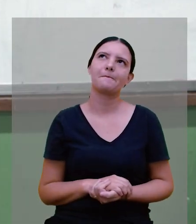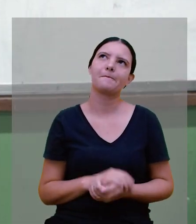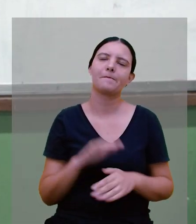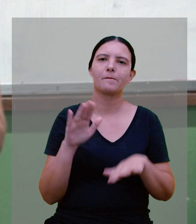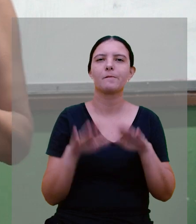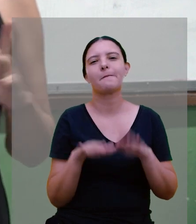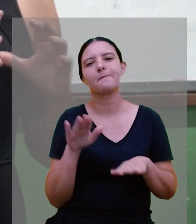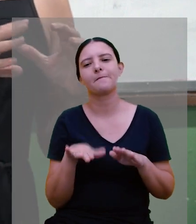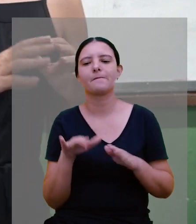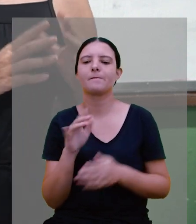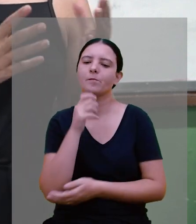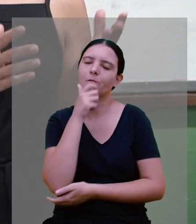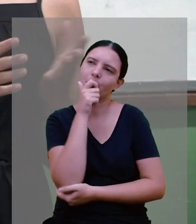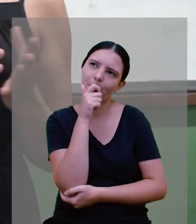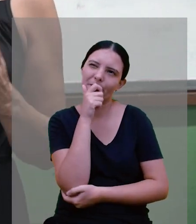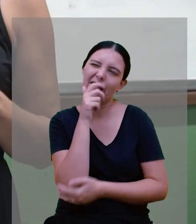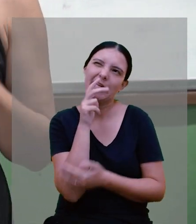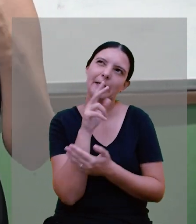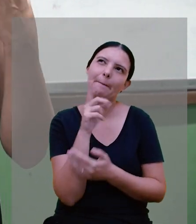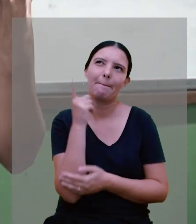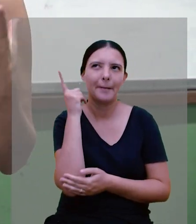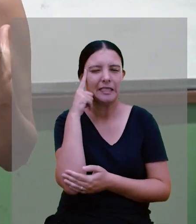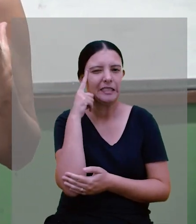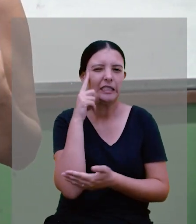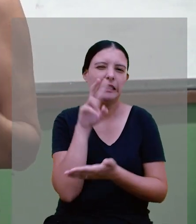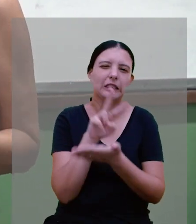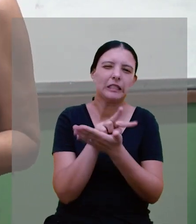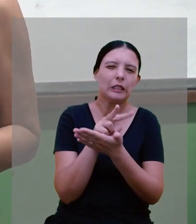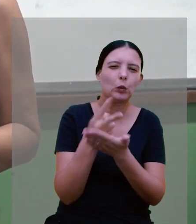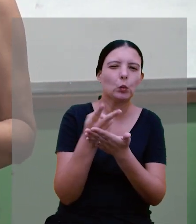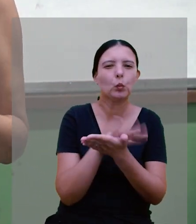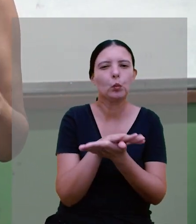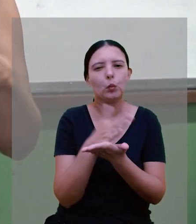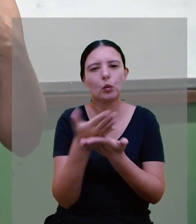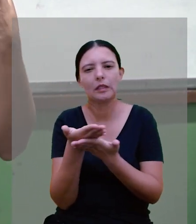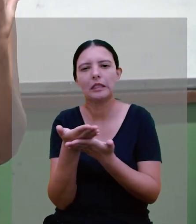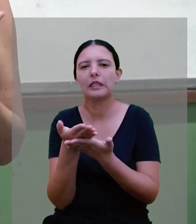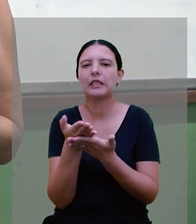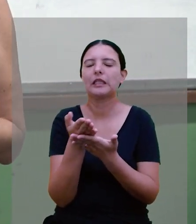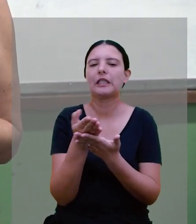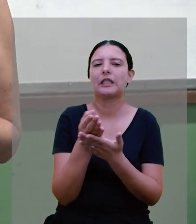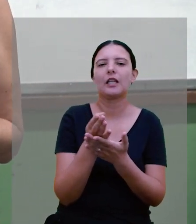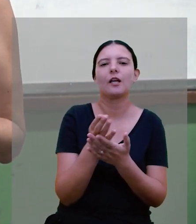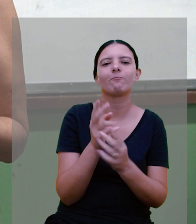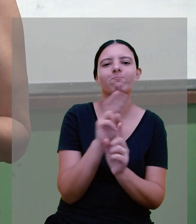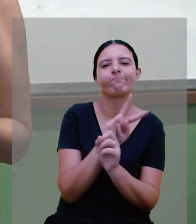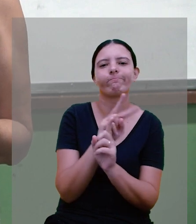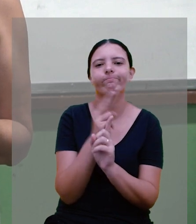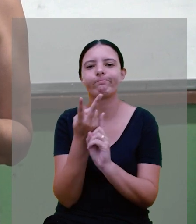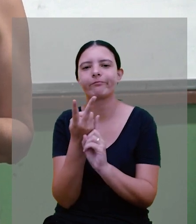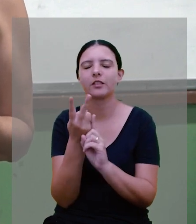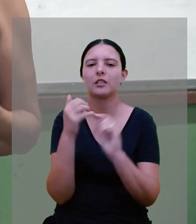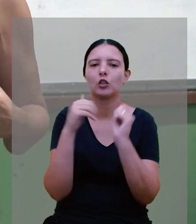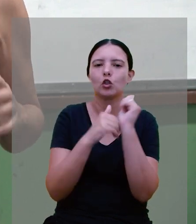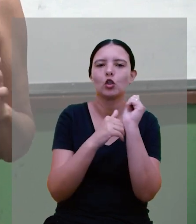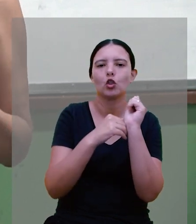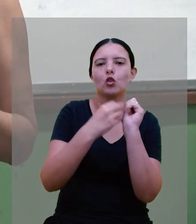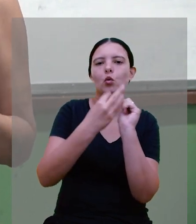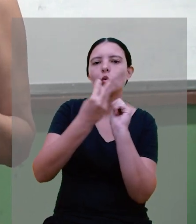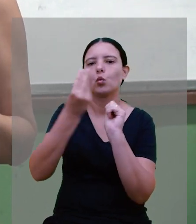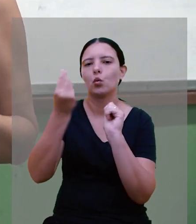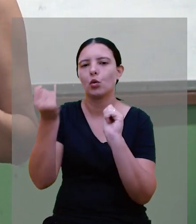talvez em traduzir, interpretar, uma palavra que a gente chama de codificar, né?